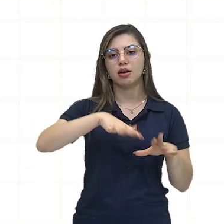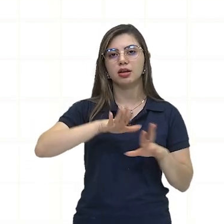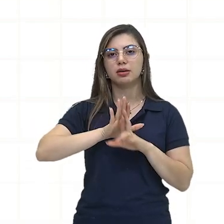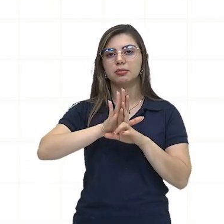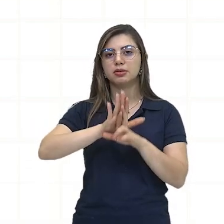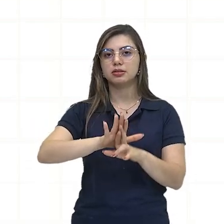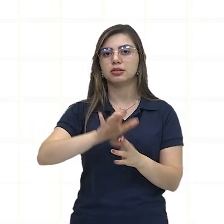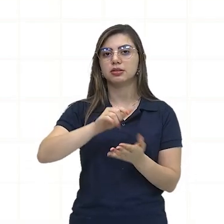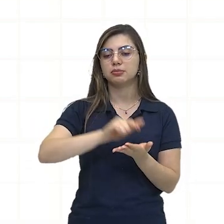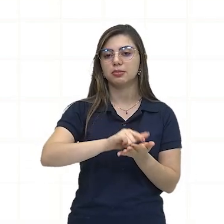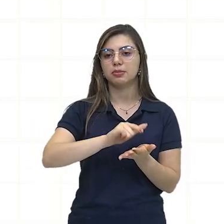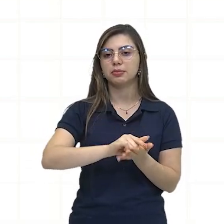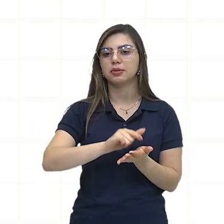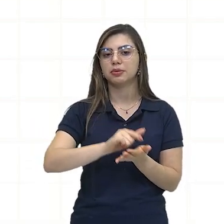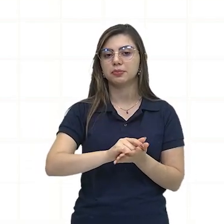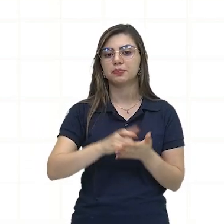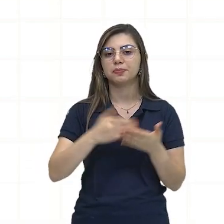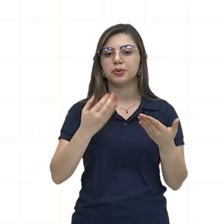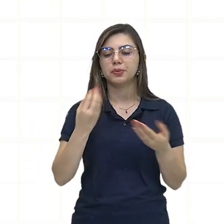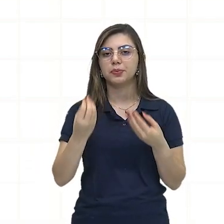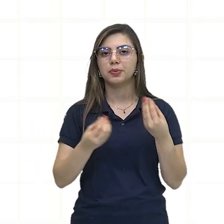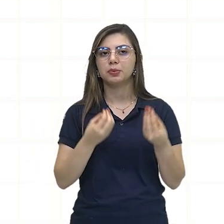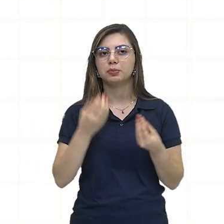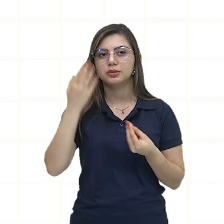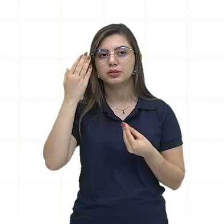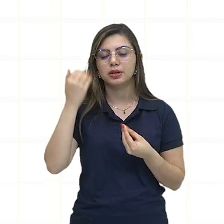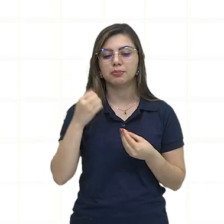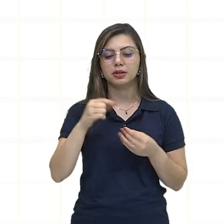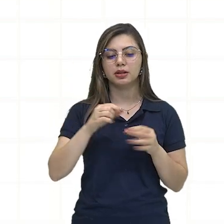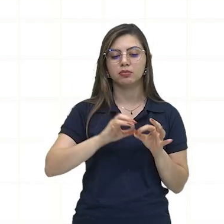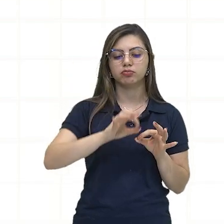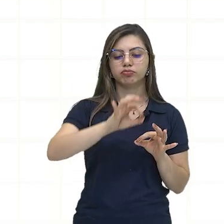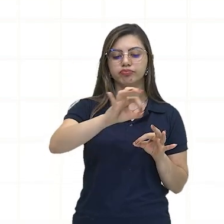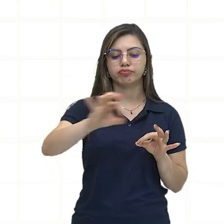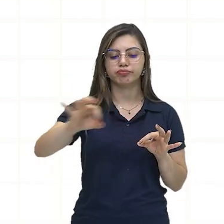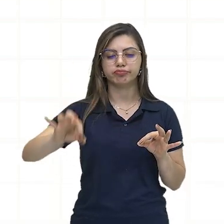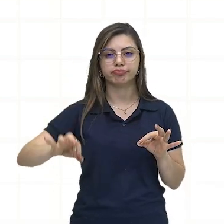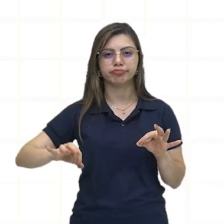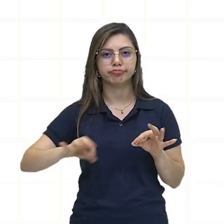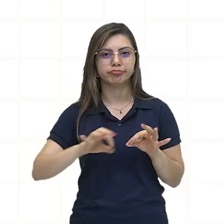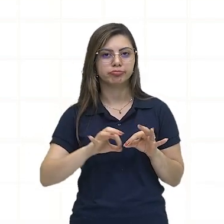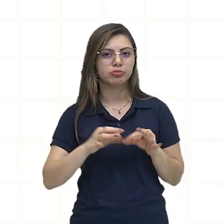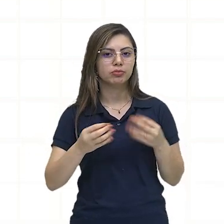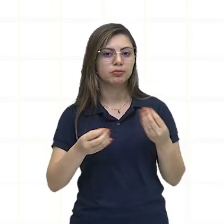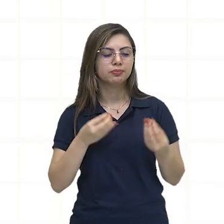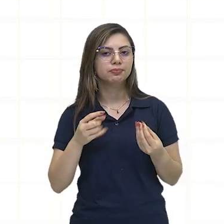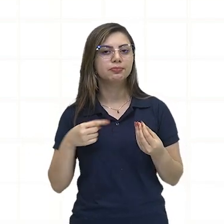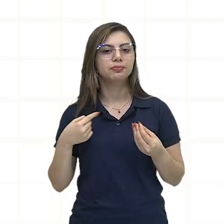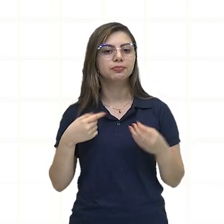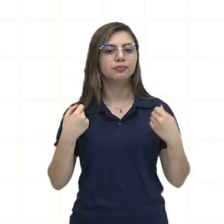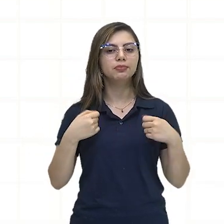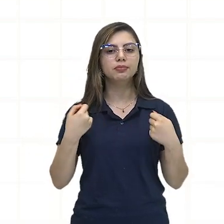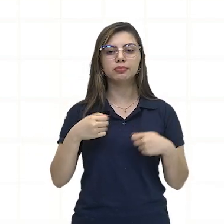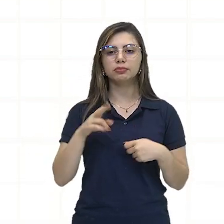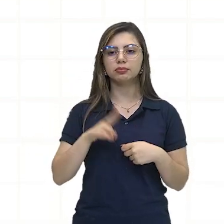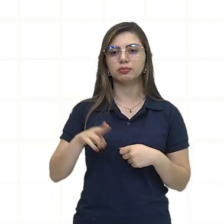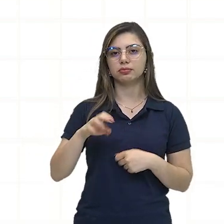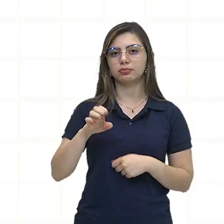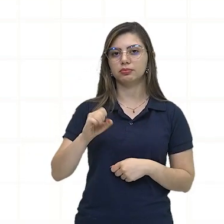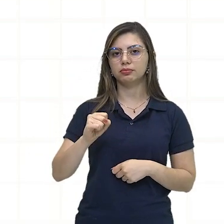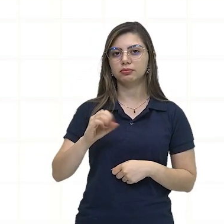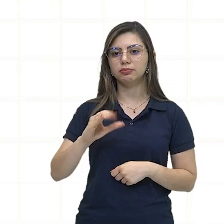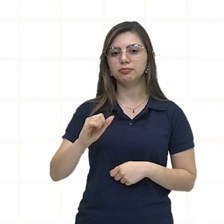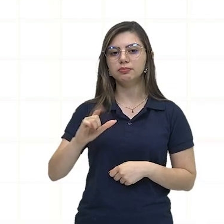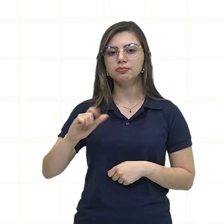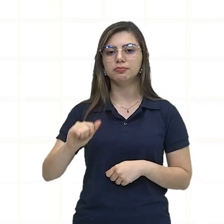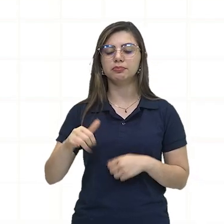papel. E para a gente fazer essa proporcionalidade, ou seja, pegar o real e colocar no papel, a gente precisa utilizar a escala.